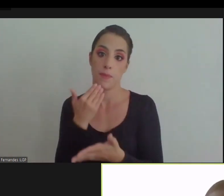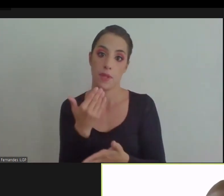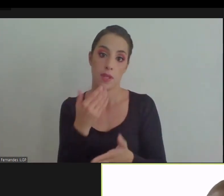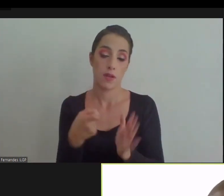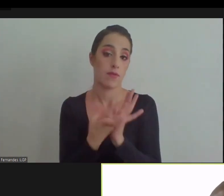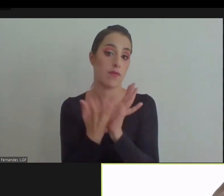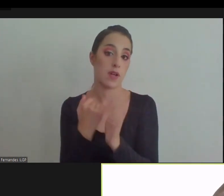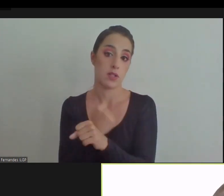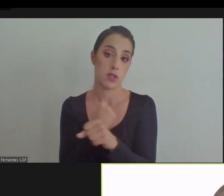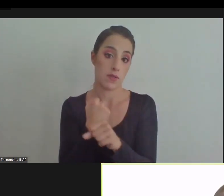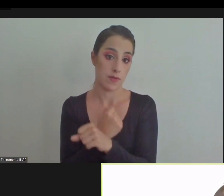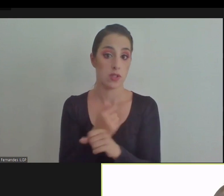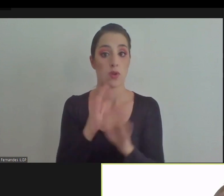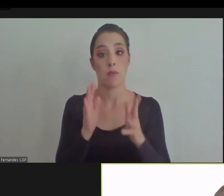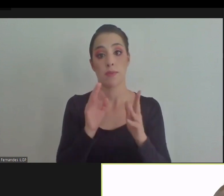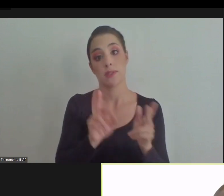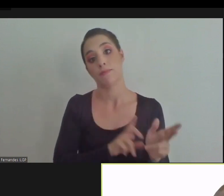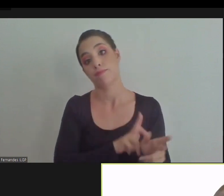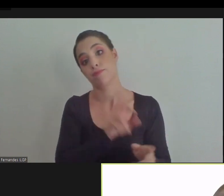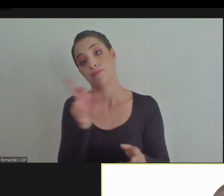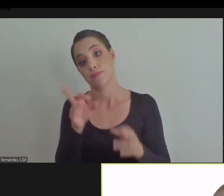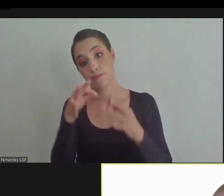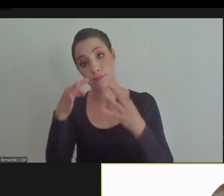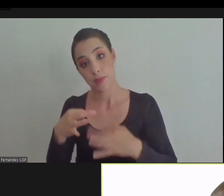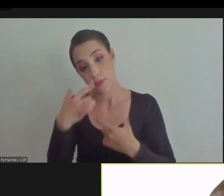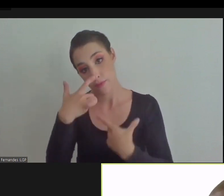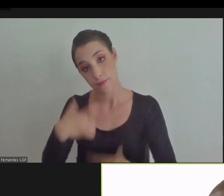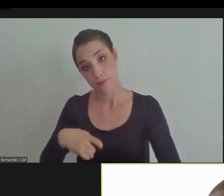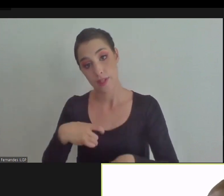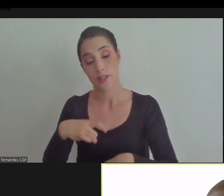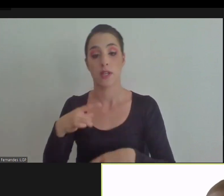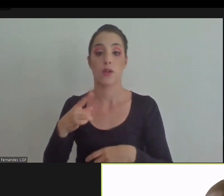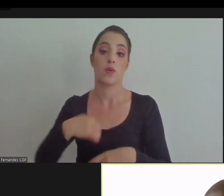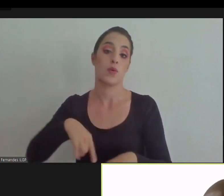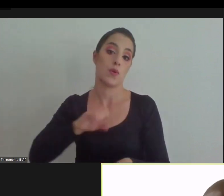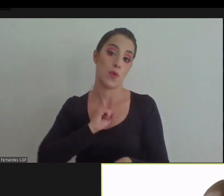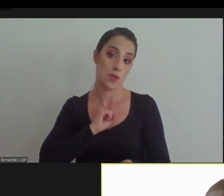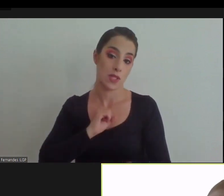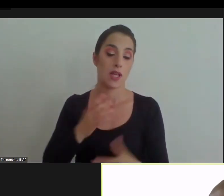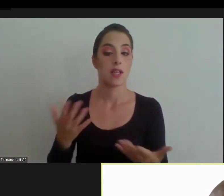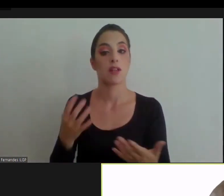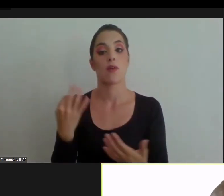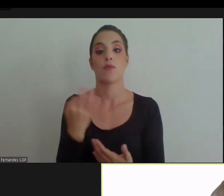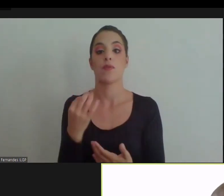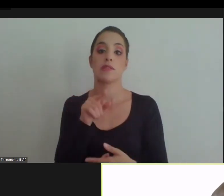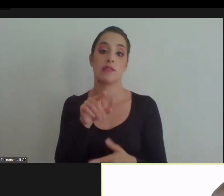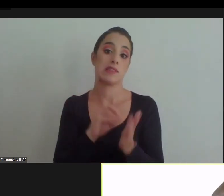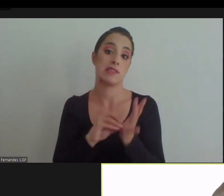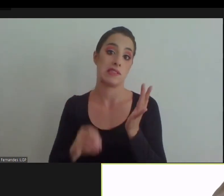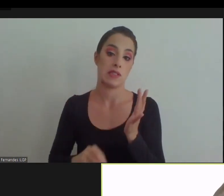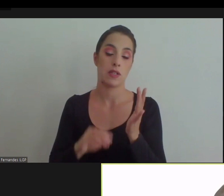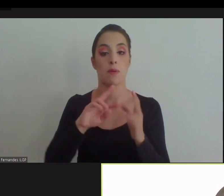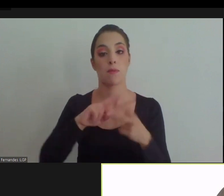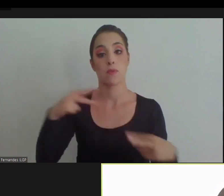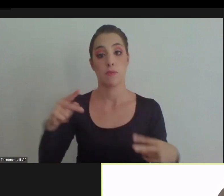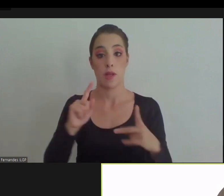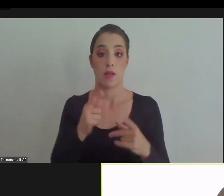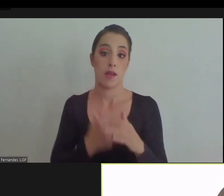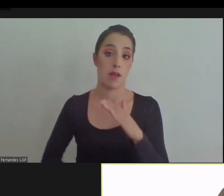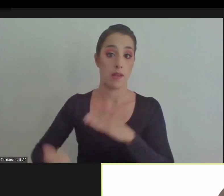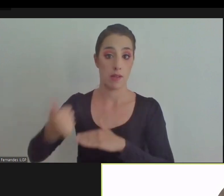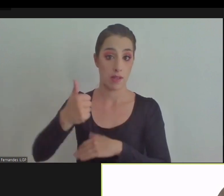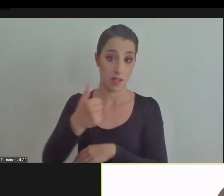sem precisar de se deslocar até a nossa vila. Então, a Secretaria Municipal é um ganho,